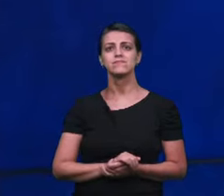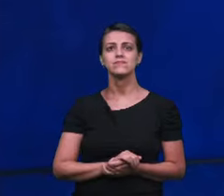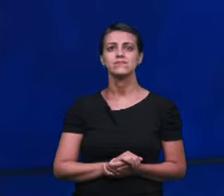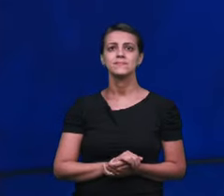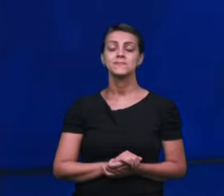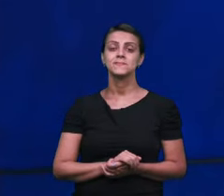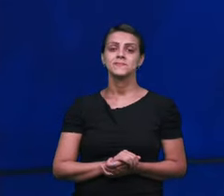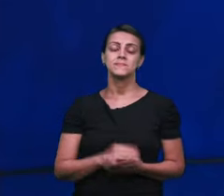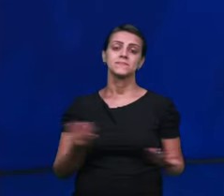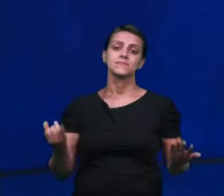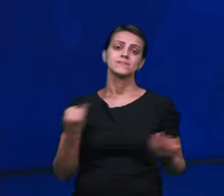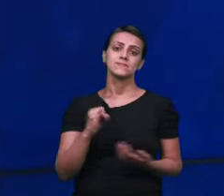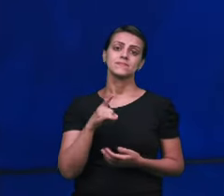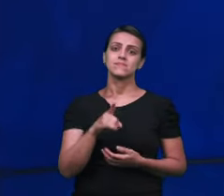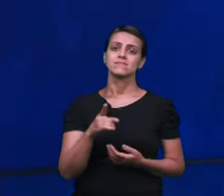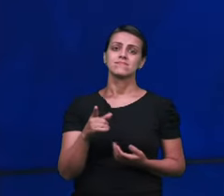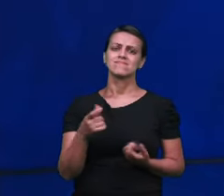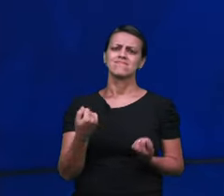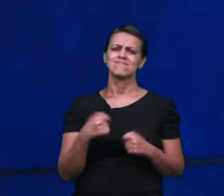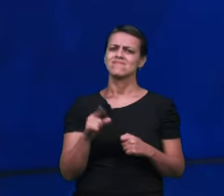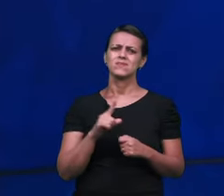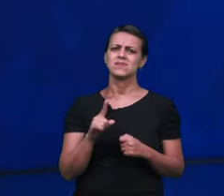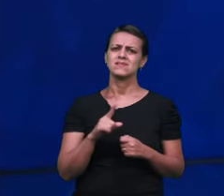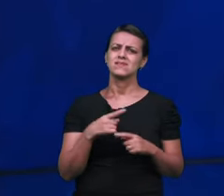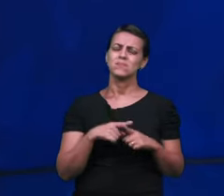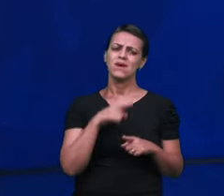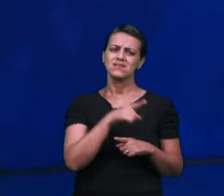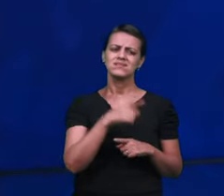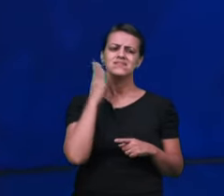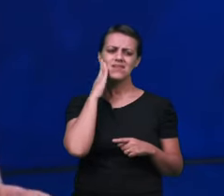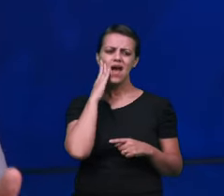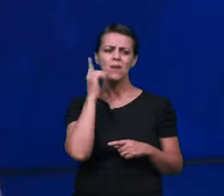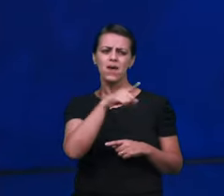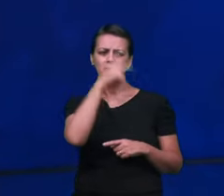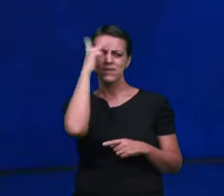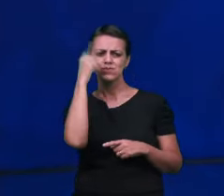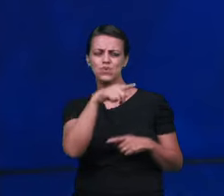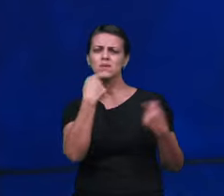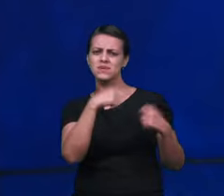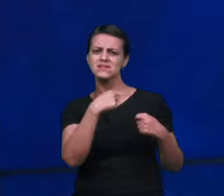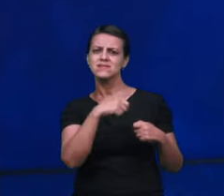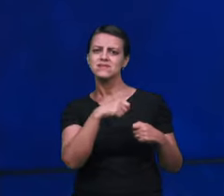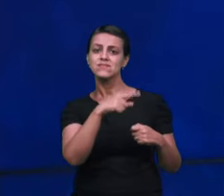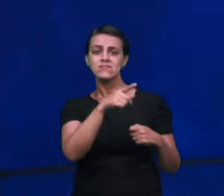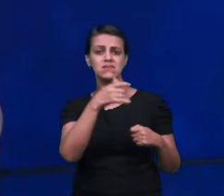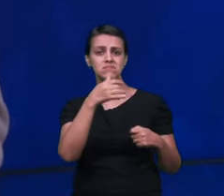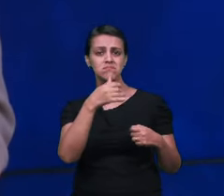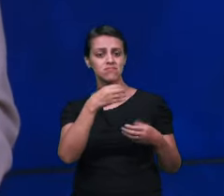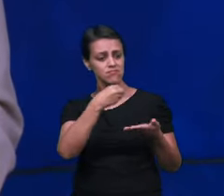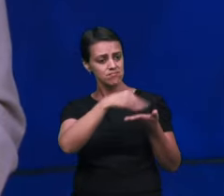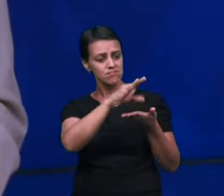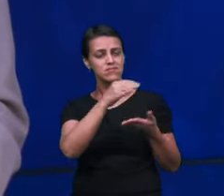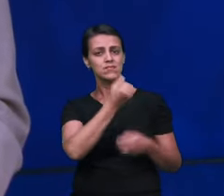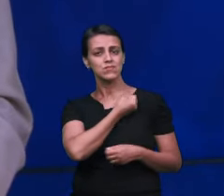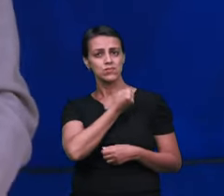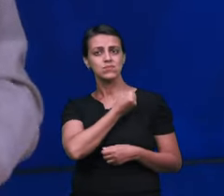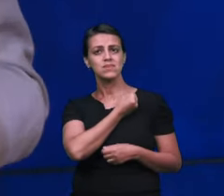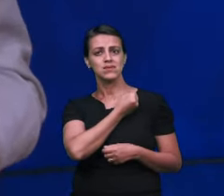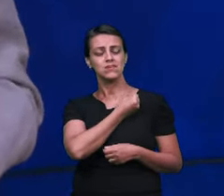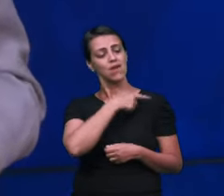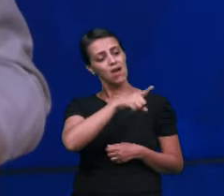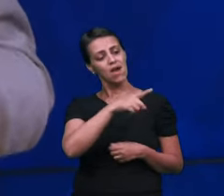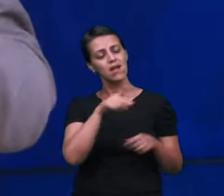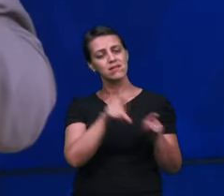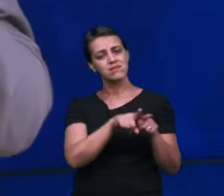está eventualmente precisando, mas você conhece alguém que precise, compartilhe esse número para que as pessoas que você conhece, que estão num momento